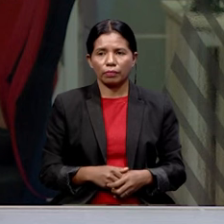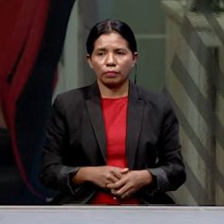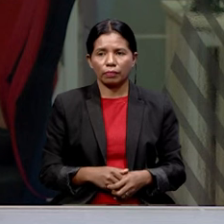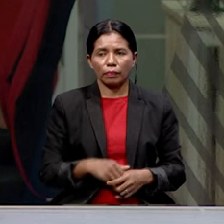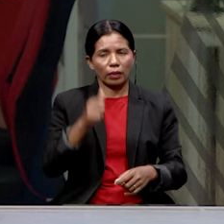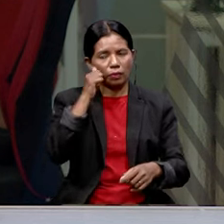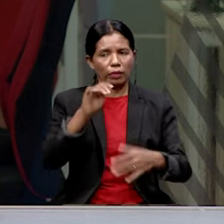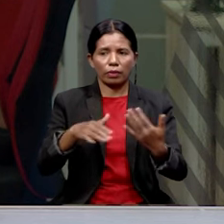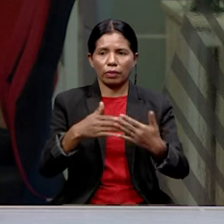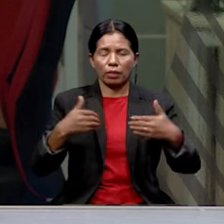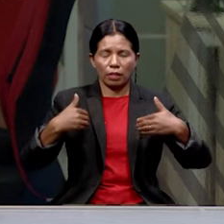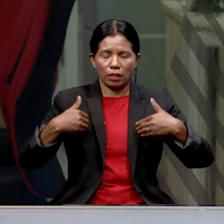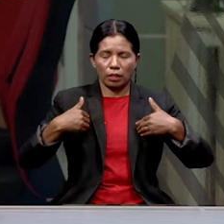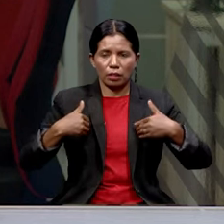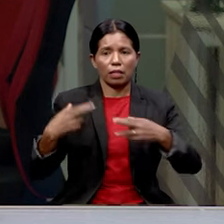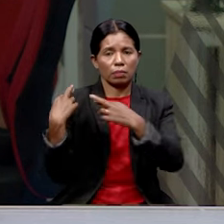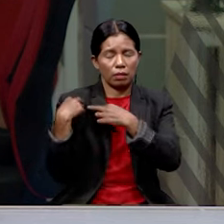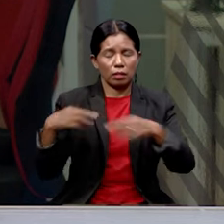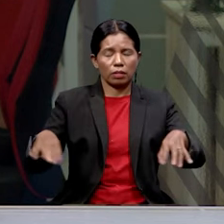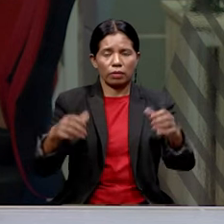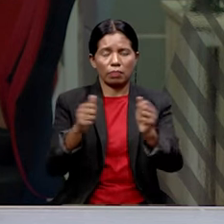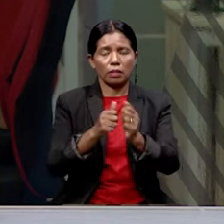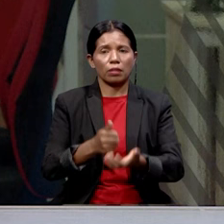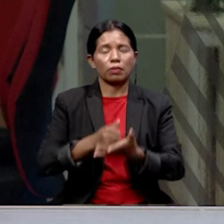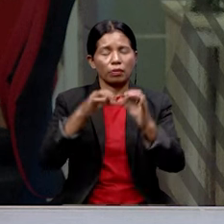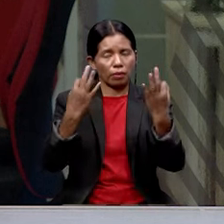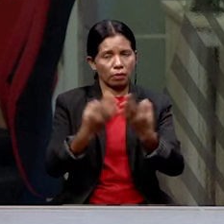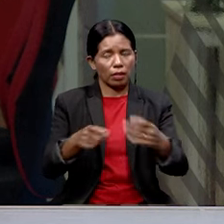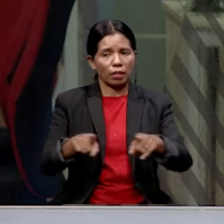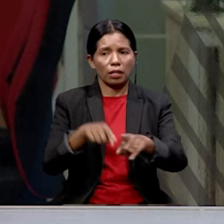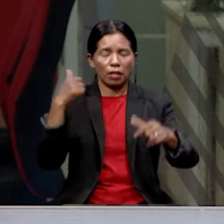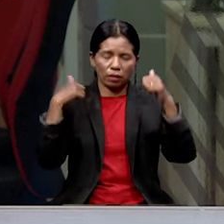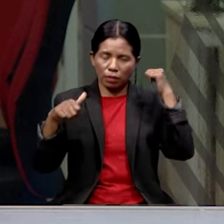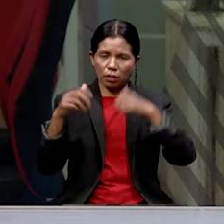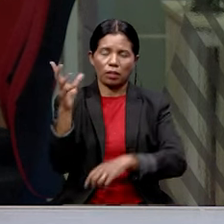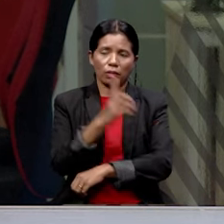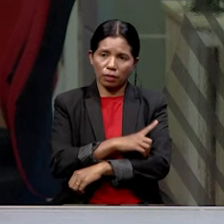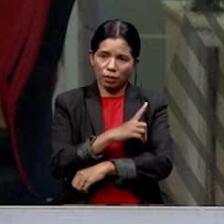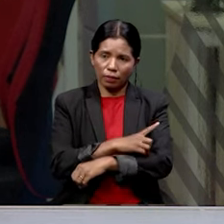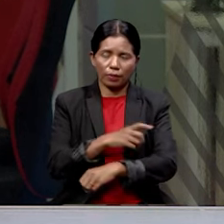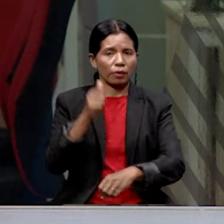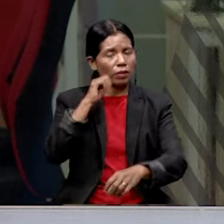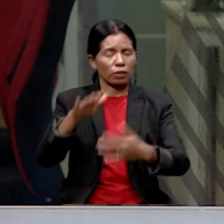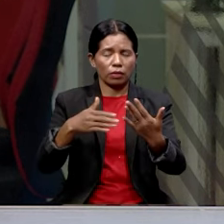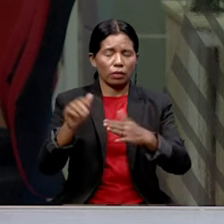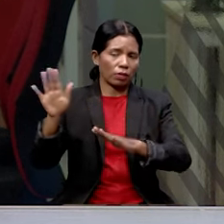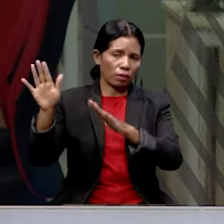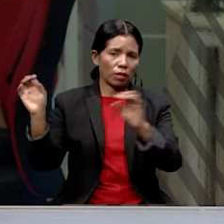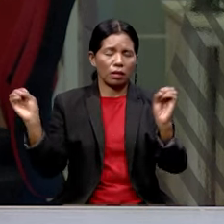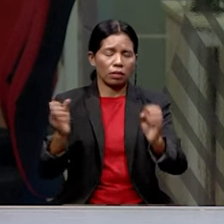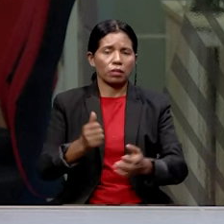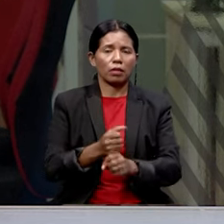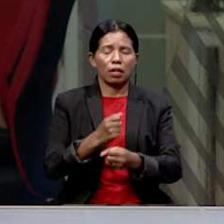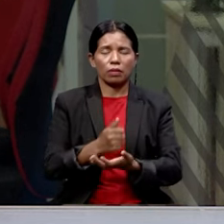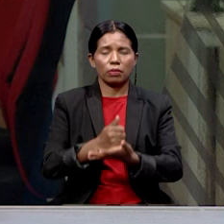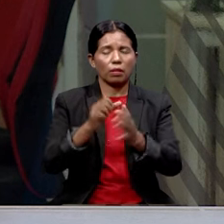Feto do roto e reknar importante o de servir família no idane hanesa atividade diária. Knar feto sira ia ara rural la o steta do servir